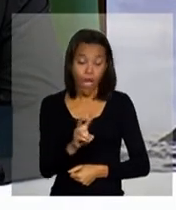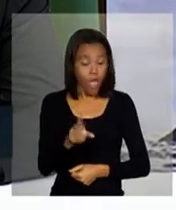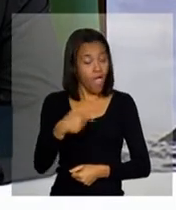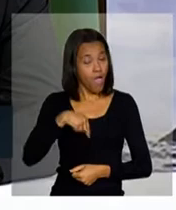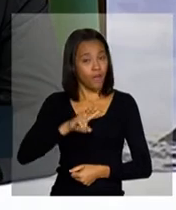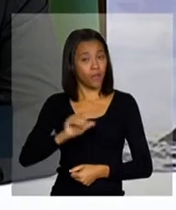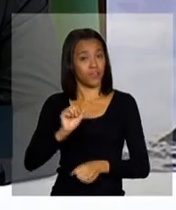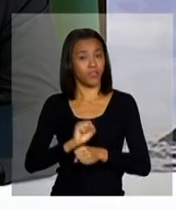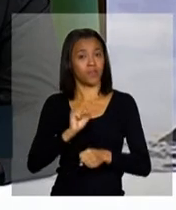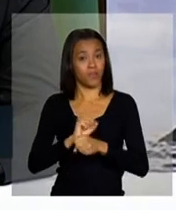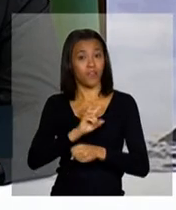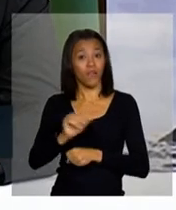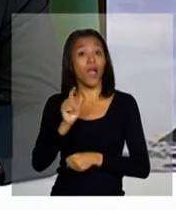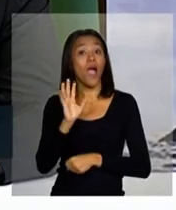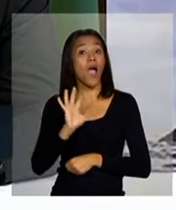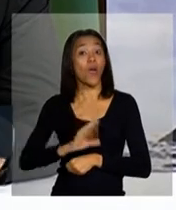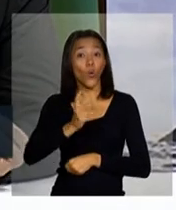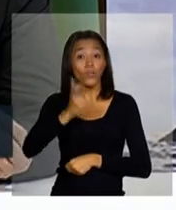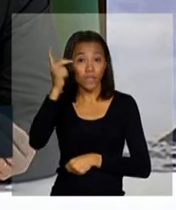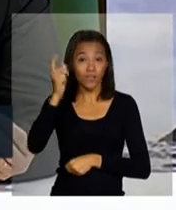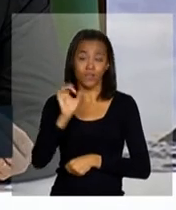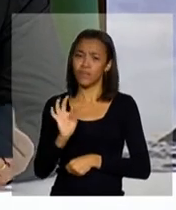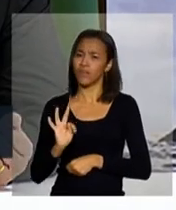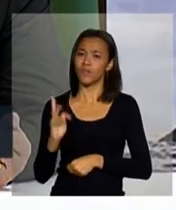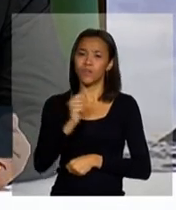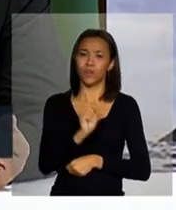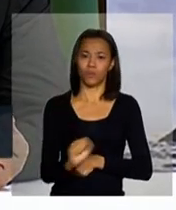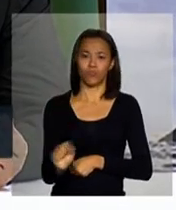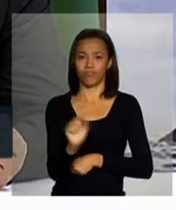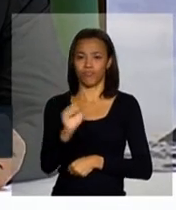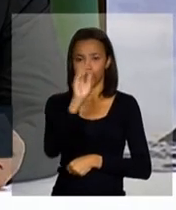acontecer em todo o país.